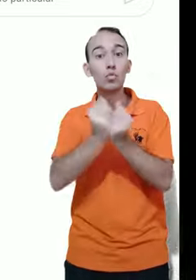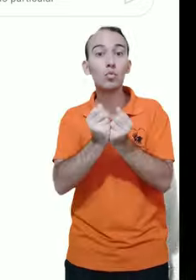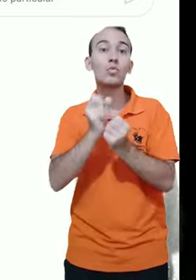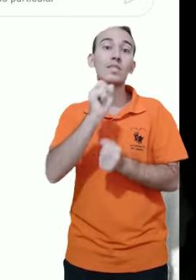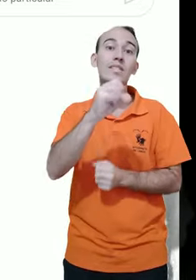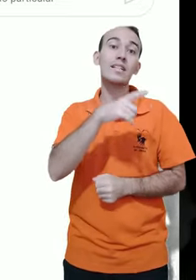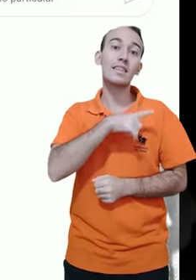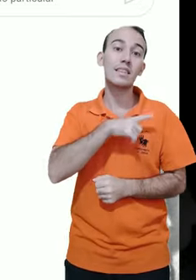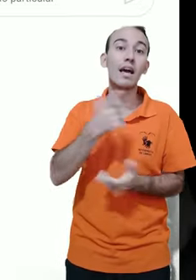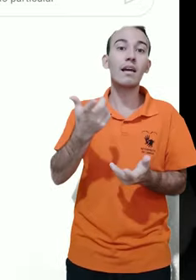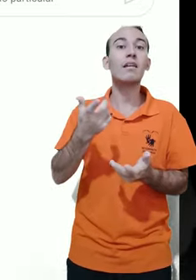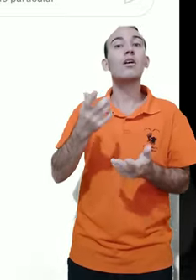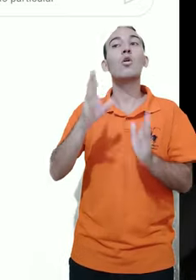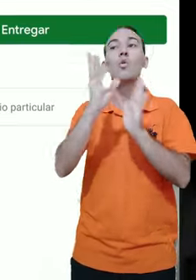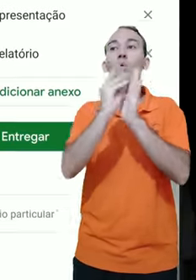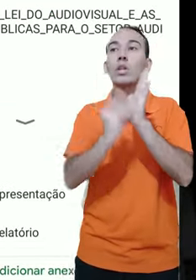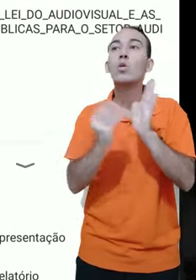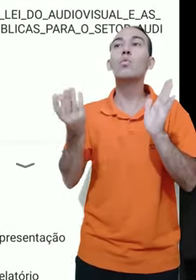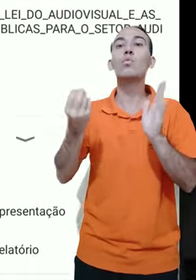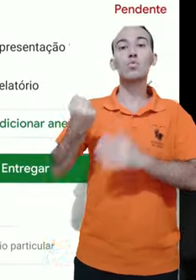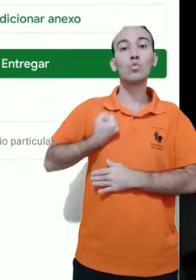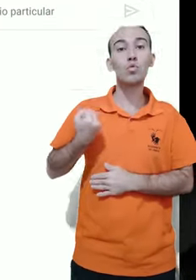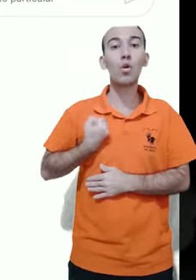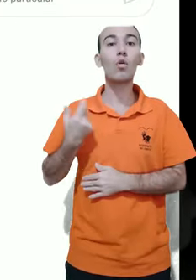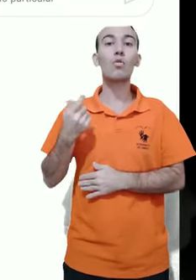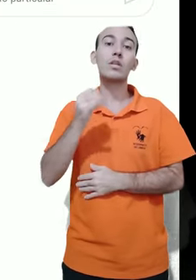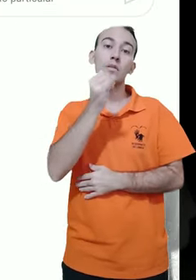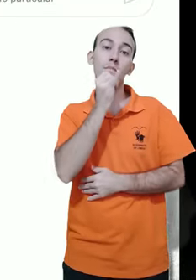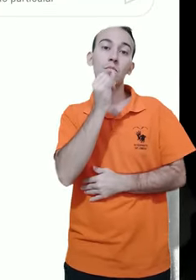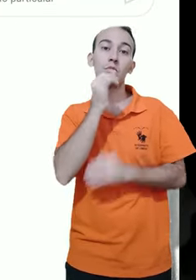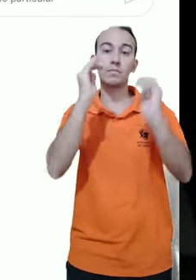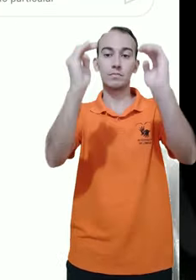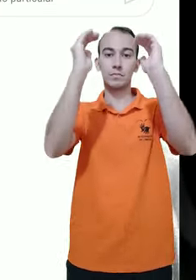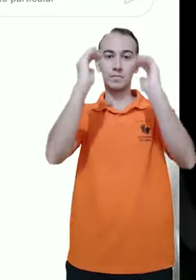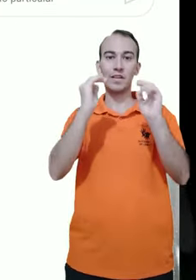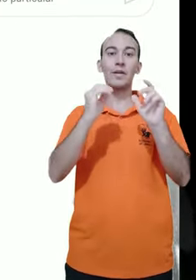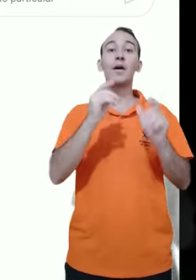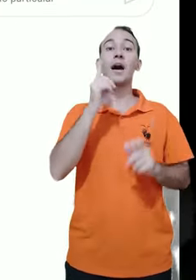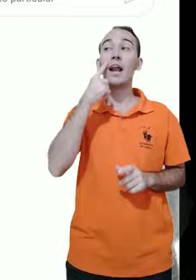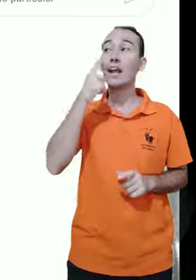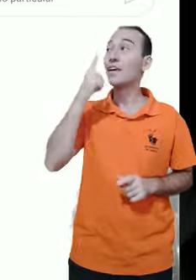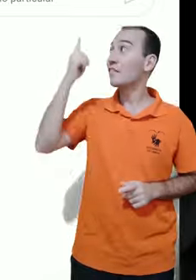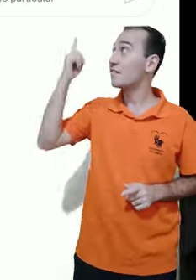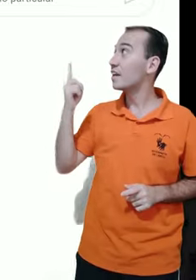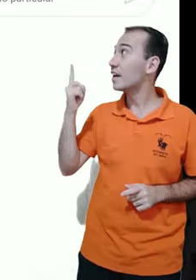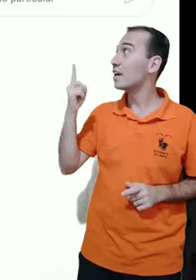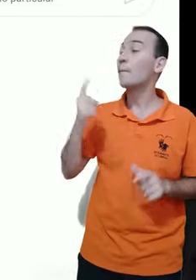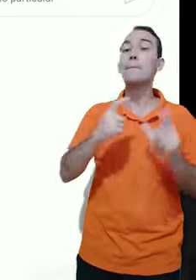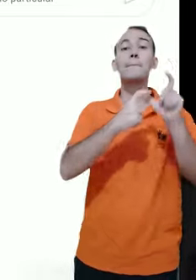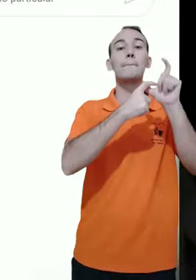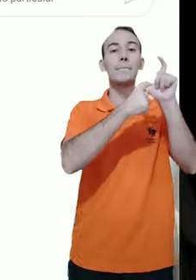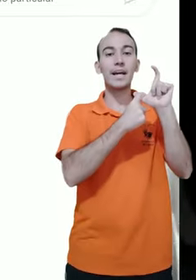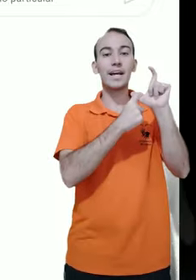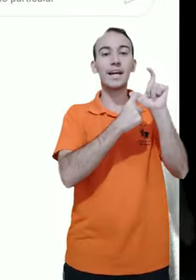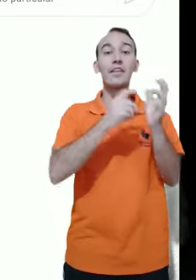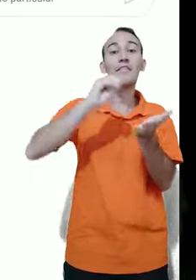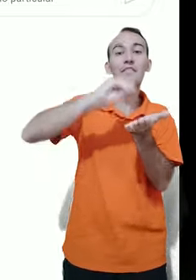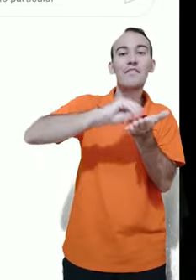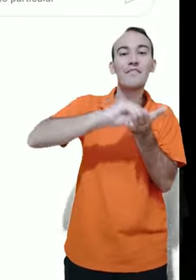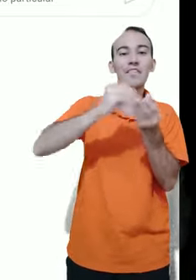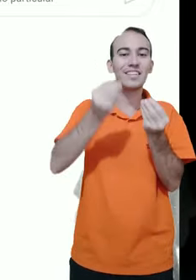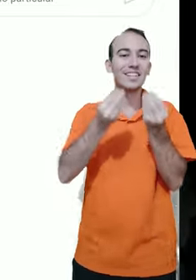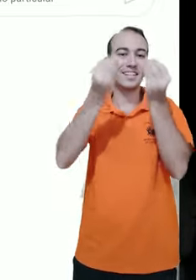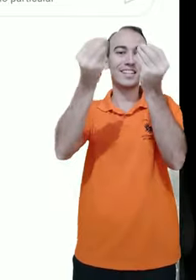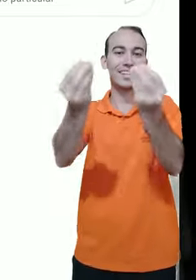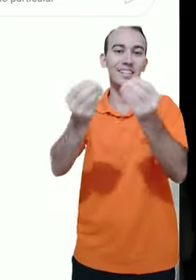estende e assim você consegue visualizar a classificação do conteúdo que nesse caso está em pendente Você